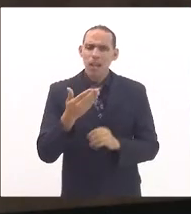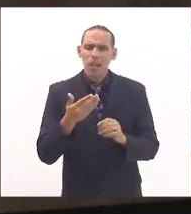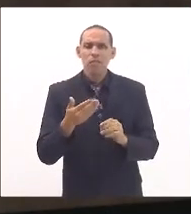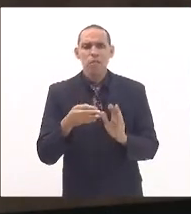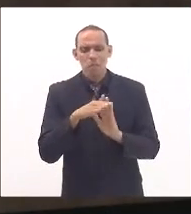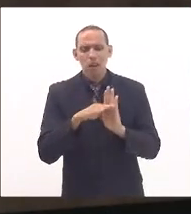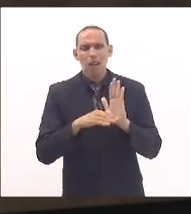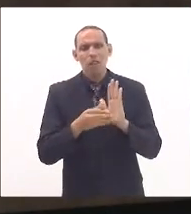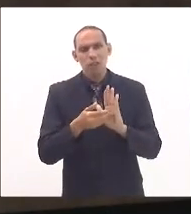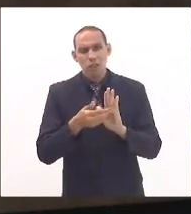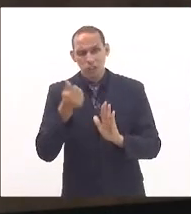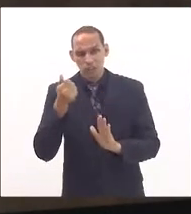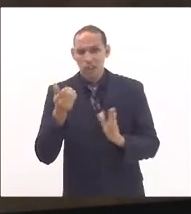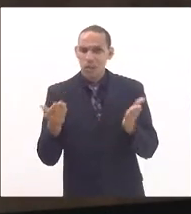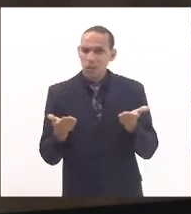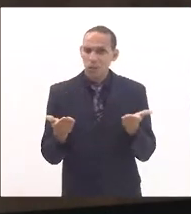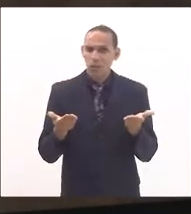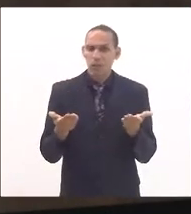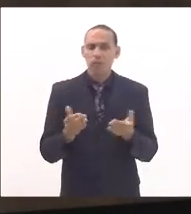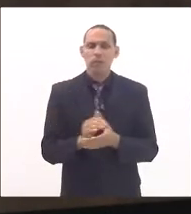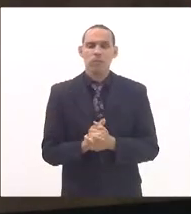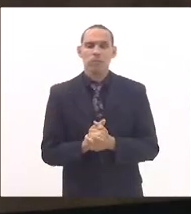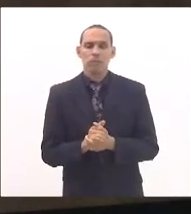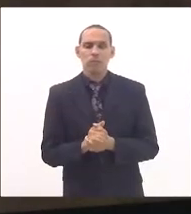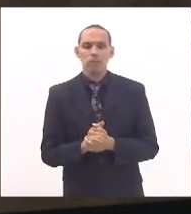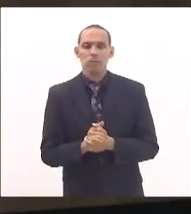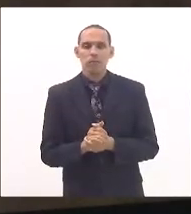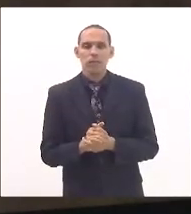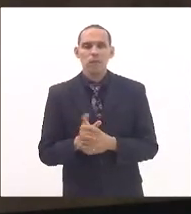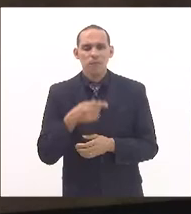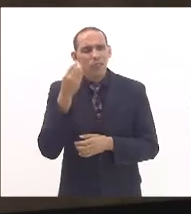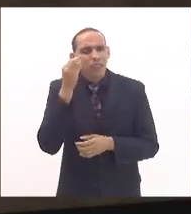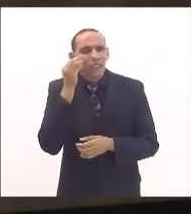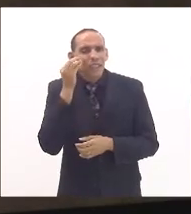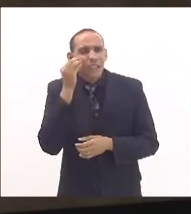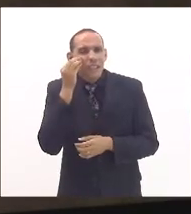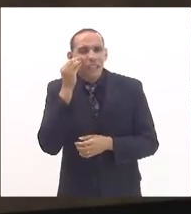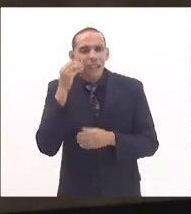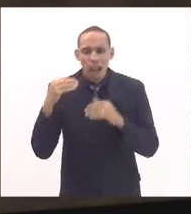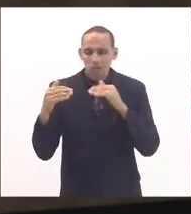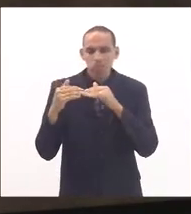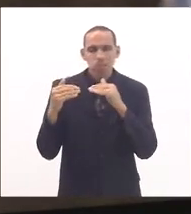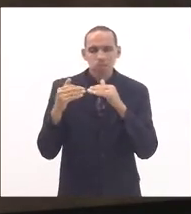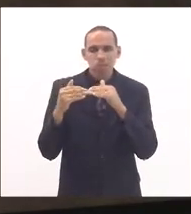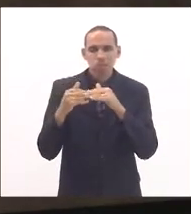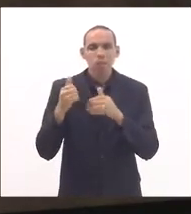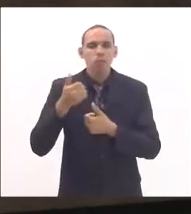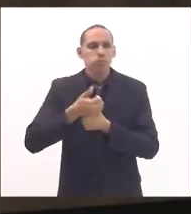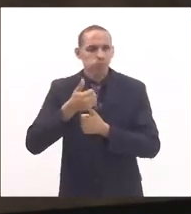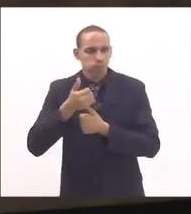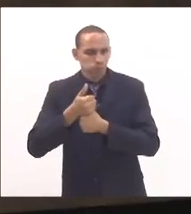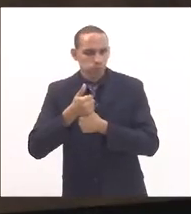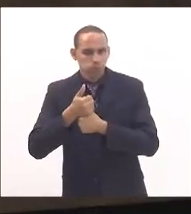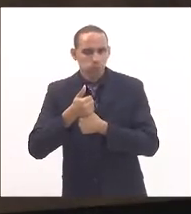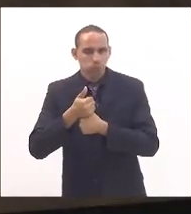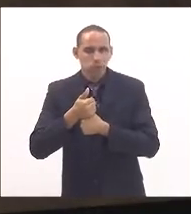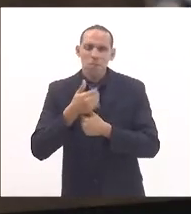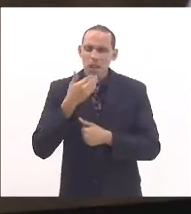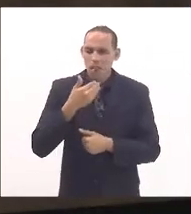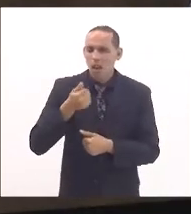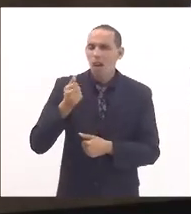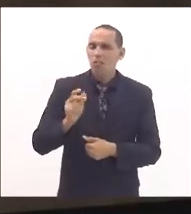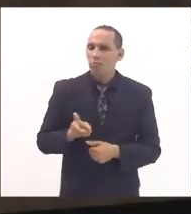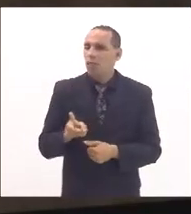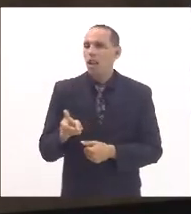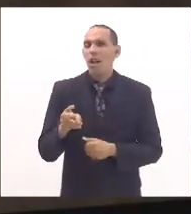retirasse o projeto da pauta hoje, e aí tentamos um acordo no substitutivo, creio eu que sempre é melhor,